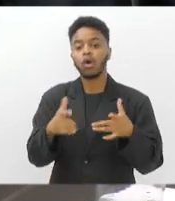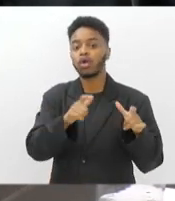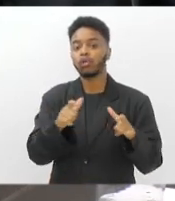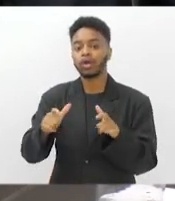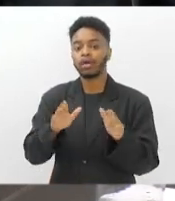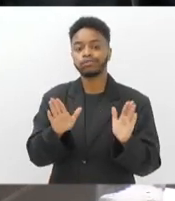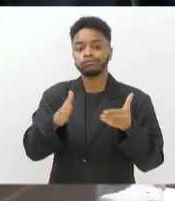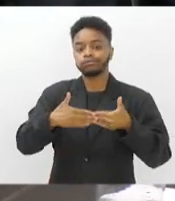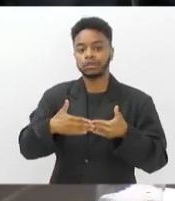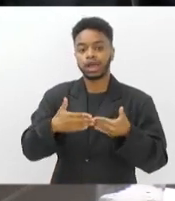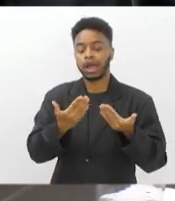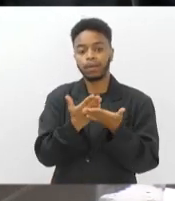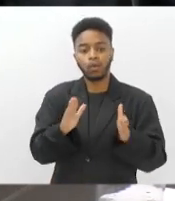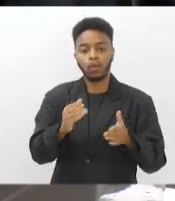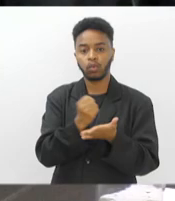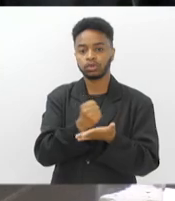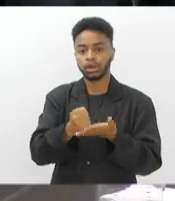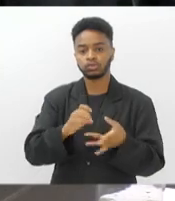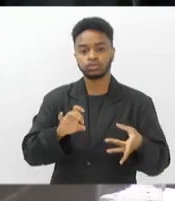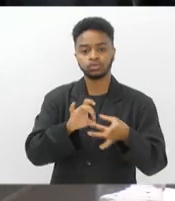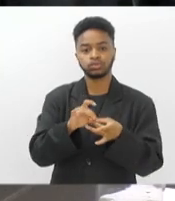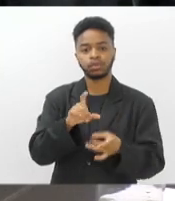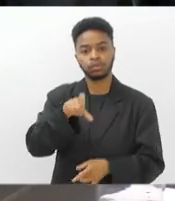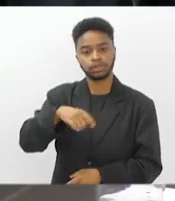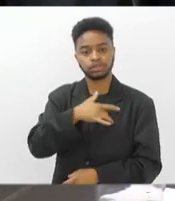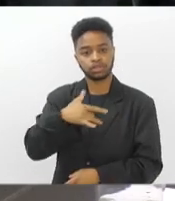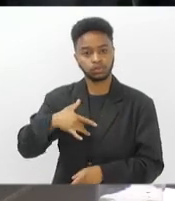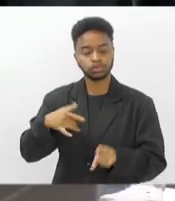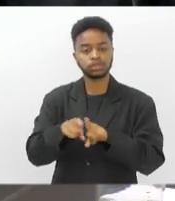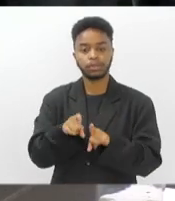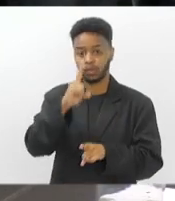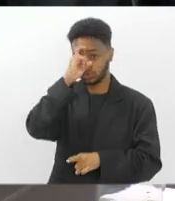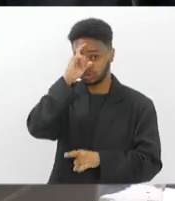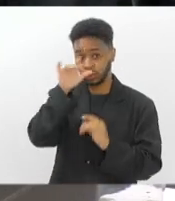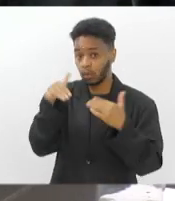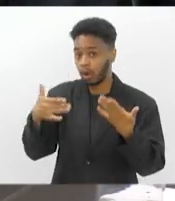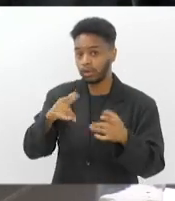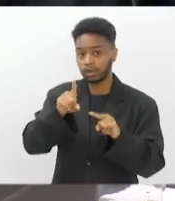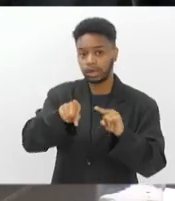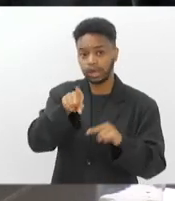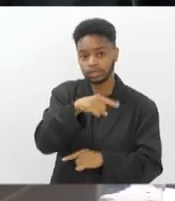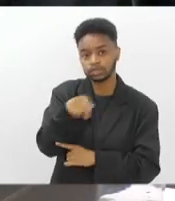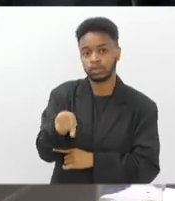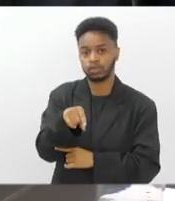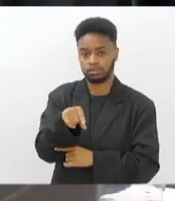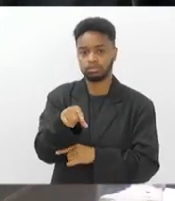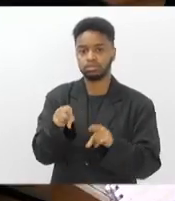encerramento de contrato com os planos de saúde hospitais em cima das denúncias que recebemos